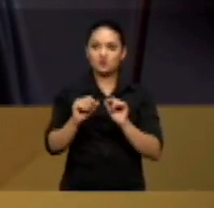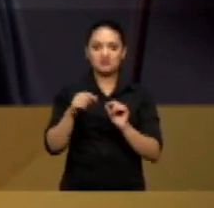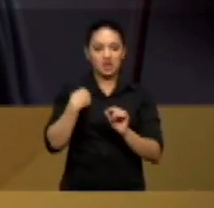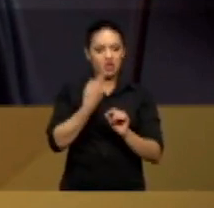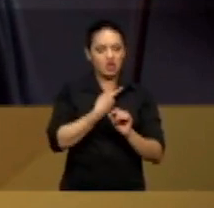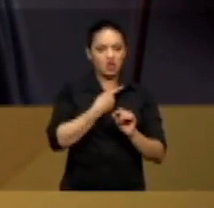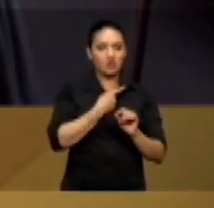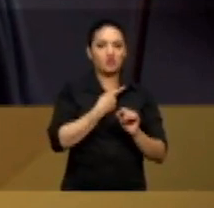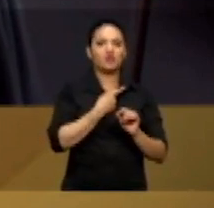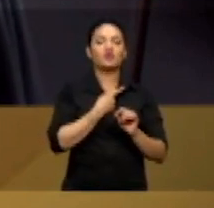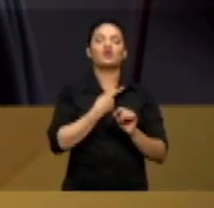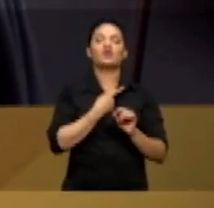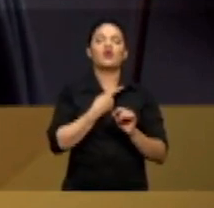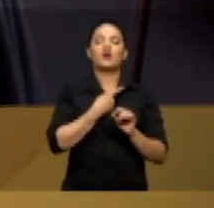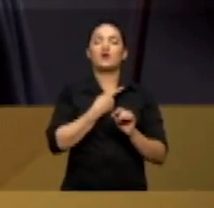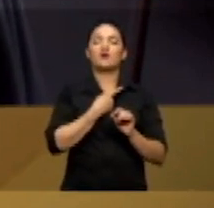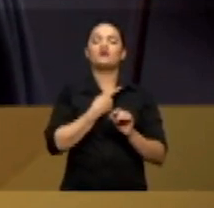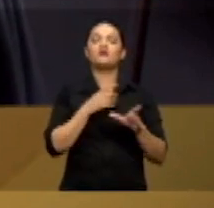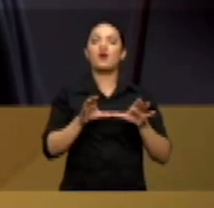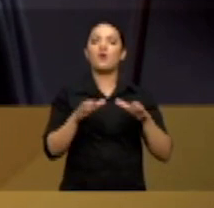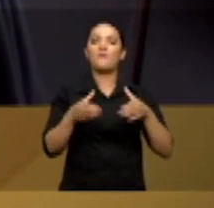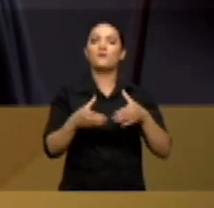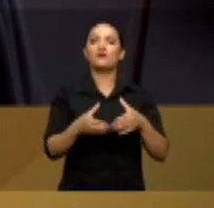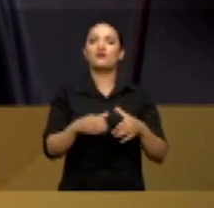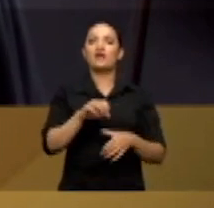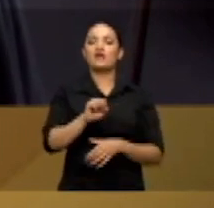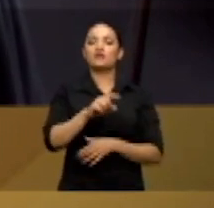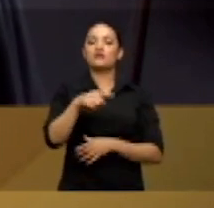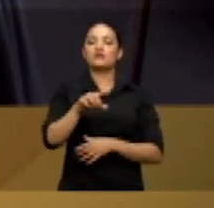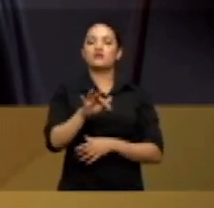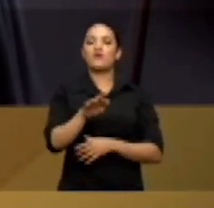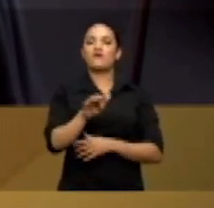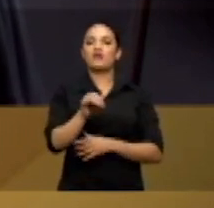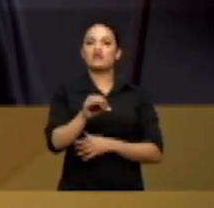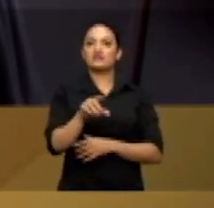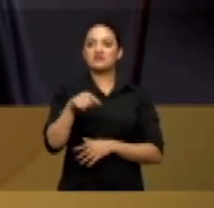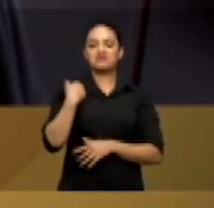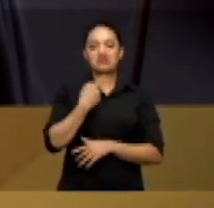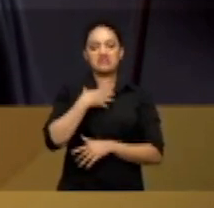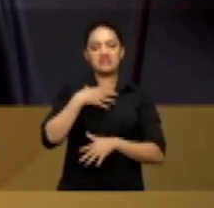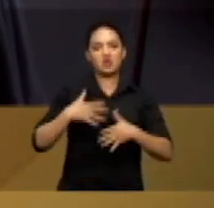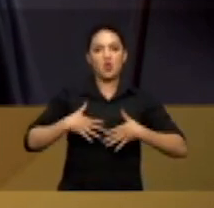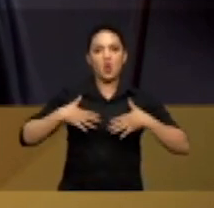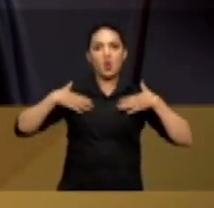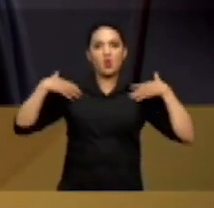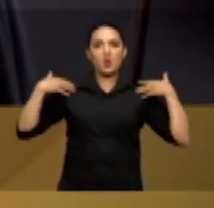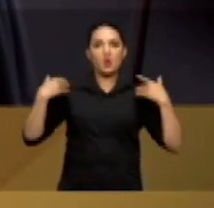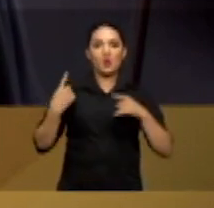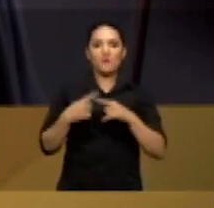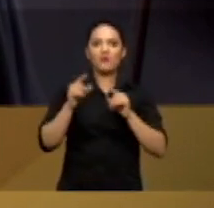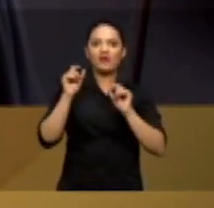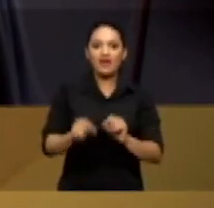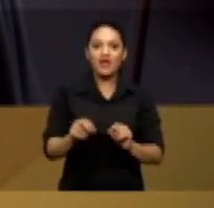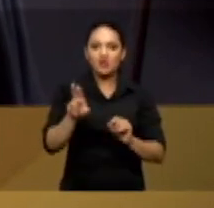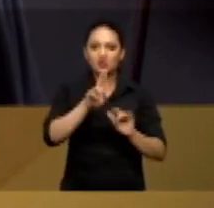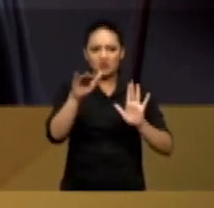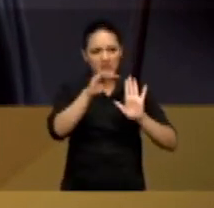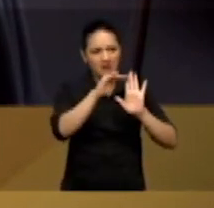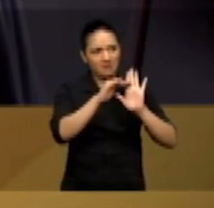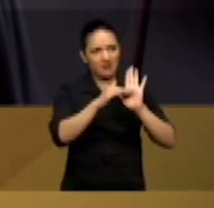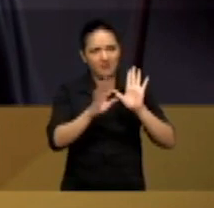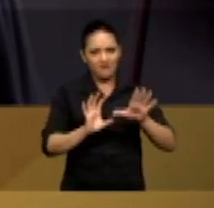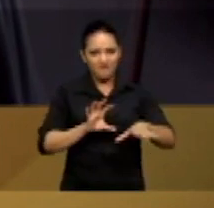comunidade do Largo São Francisco. Seja porque tão bem representa a longa, muito longa lista de grandes nomes